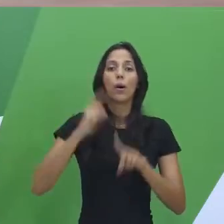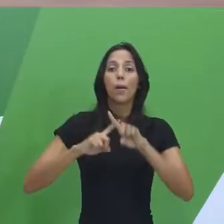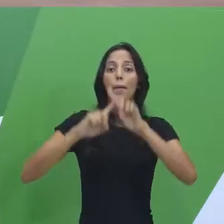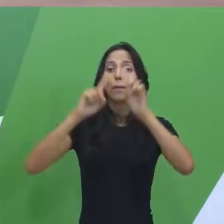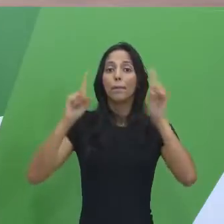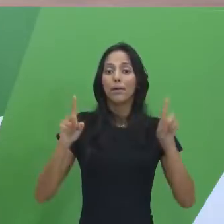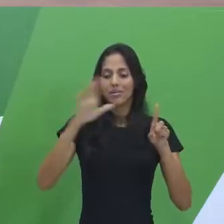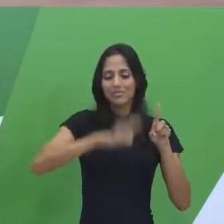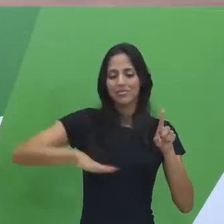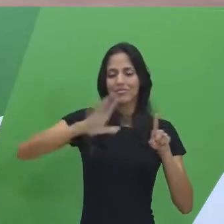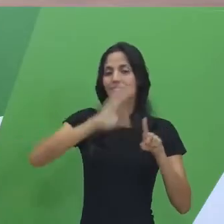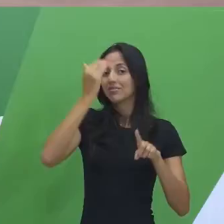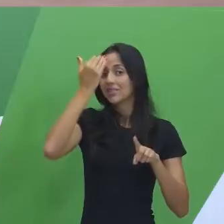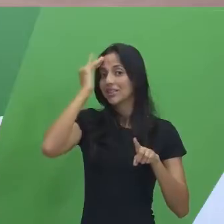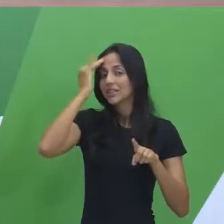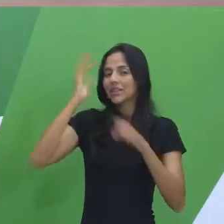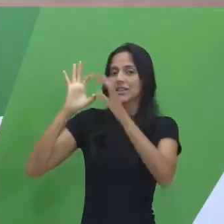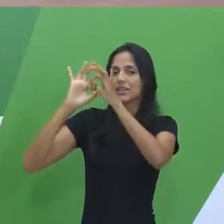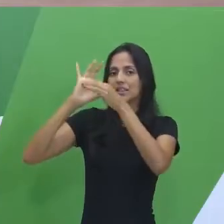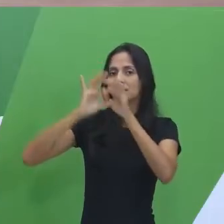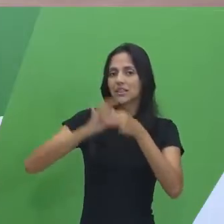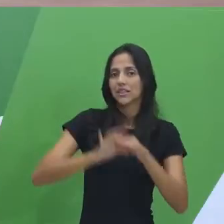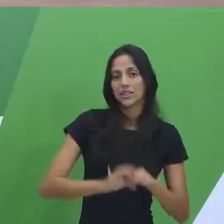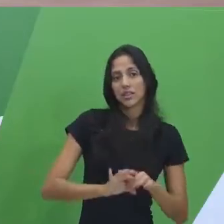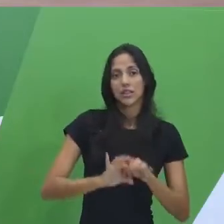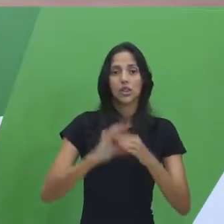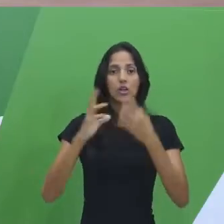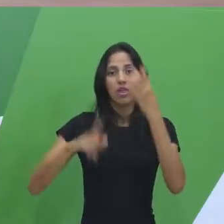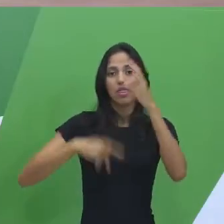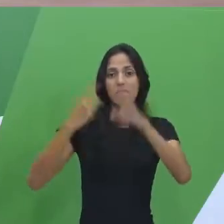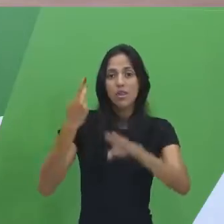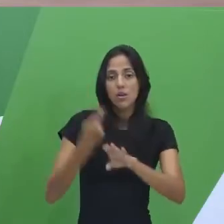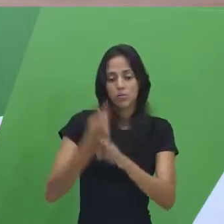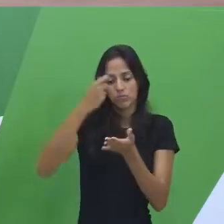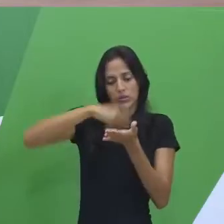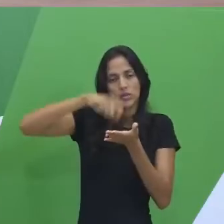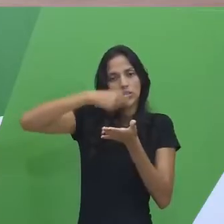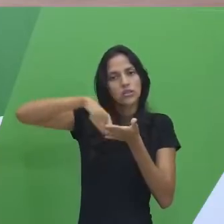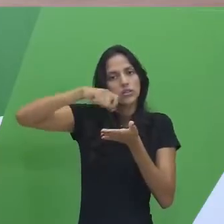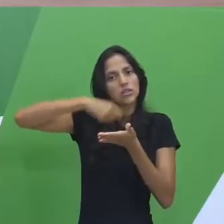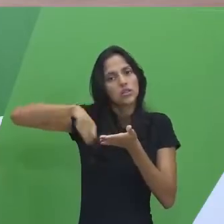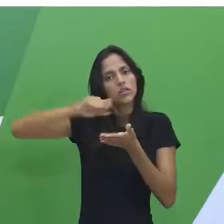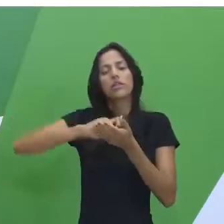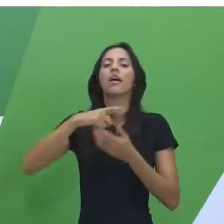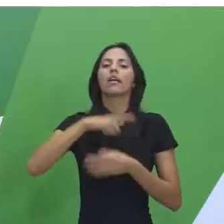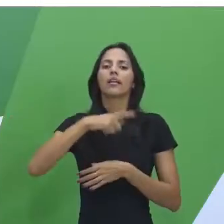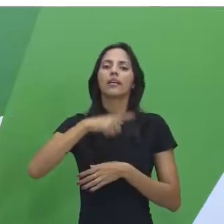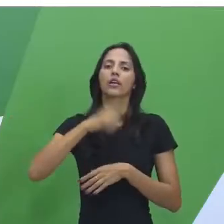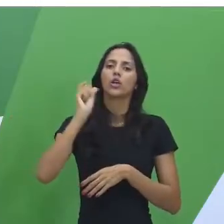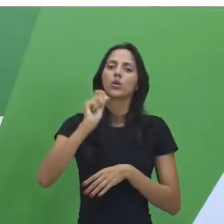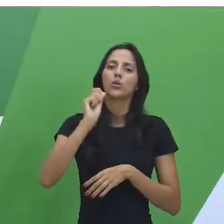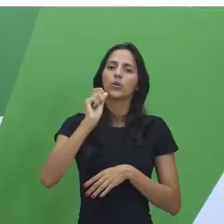Entendendo a formatação e depois a sua escrita. Então aí nós temos